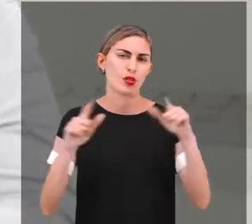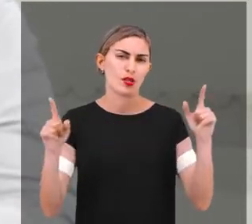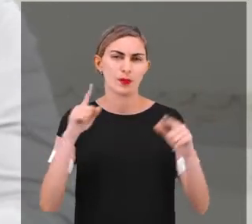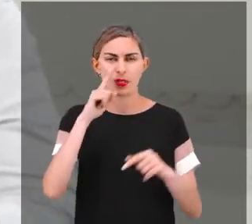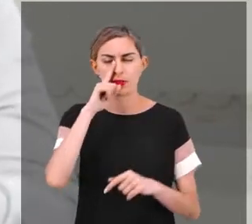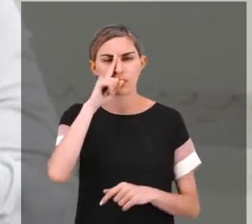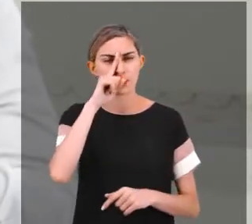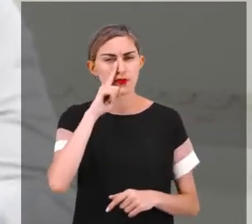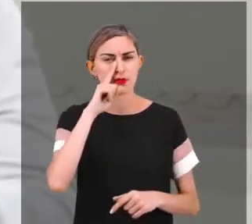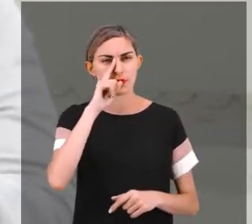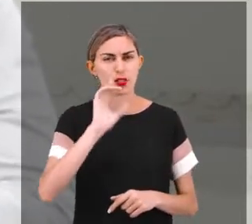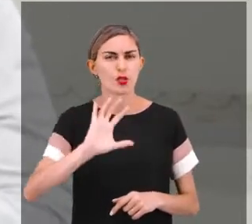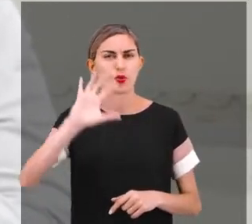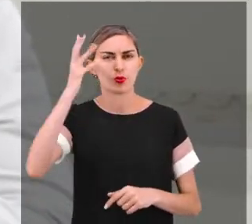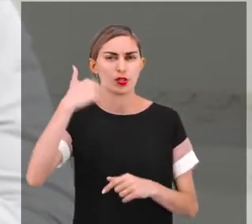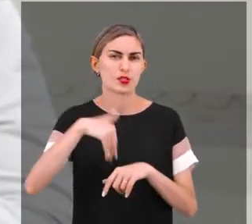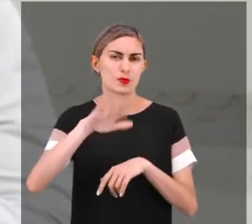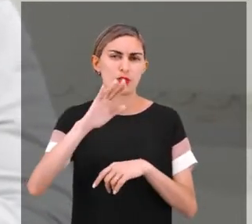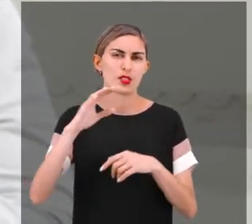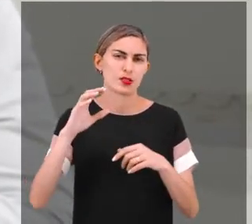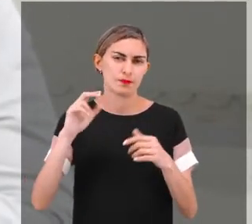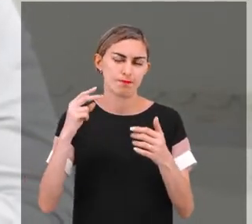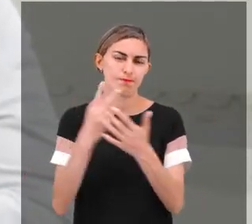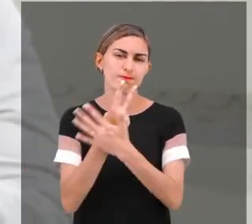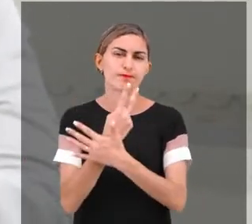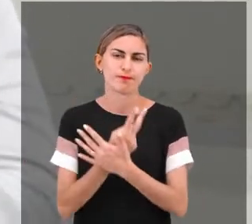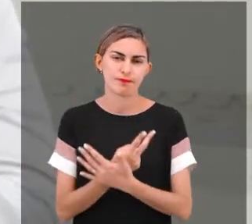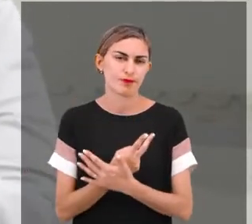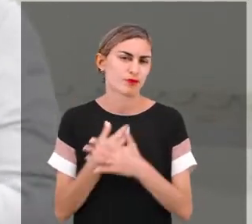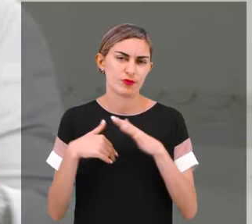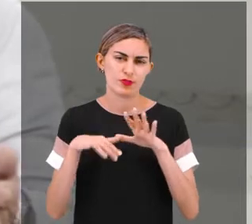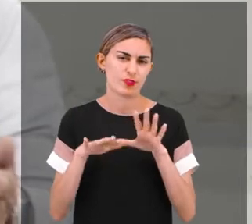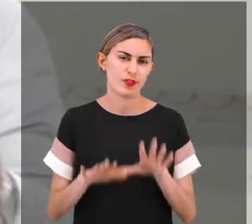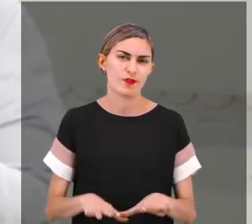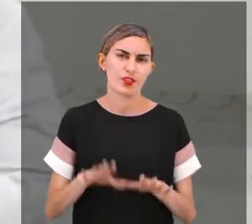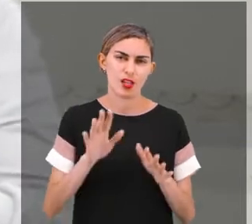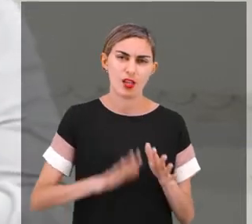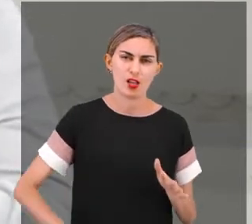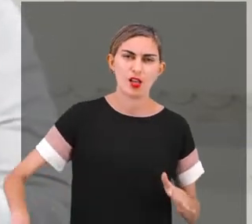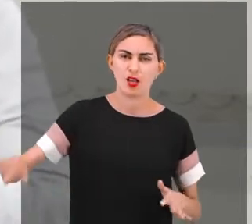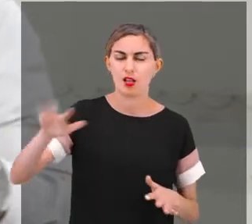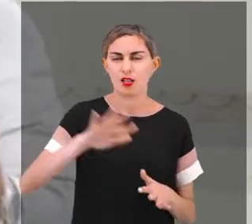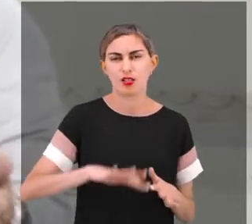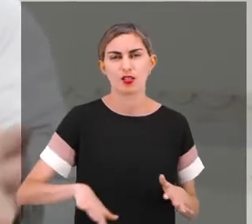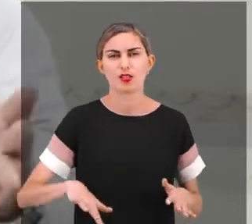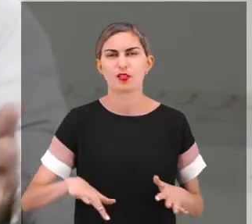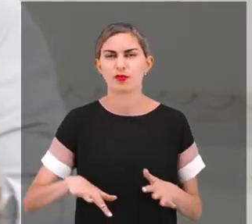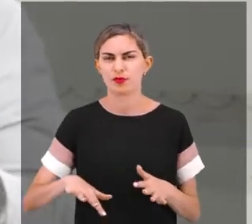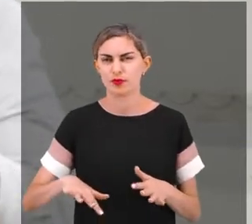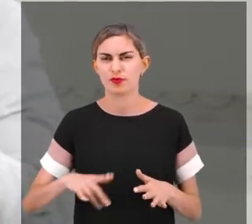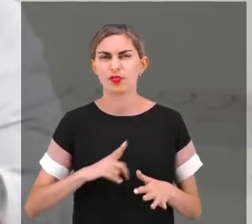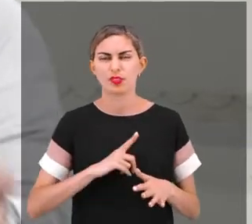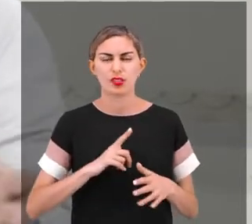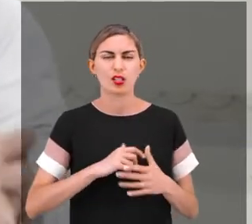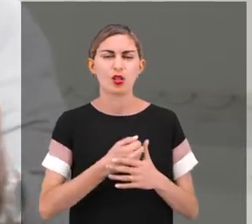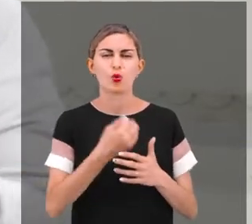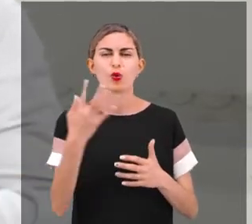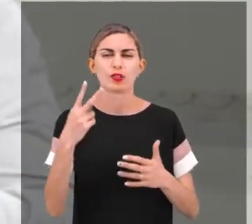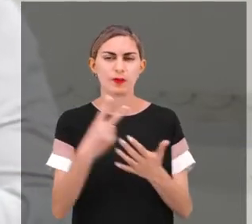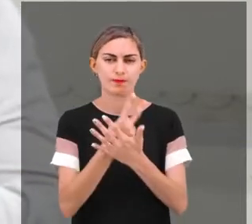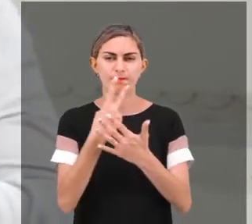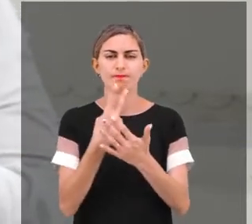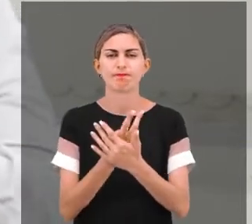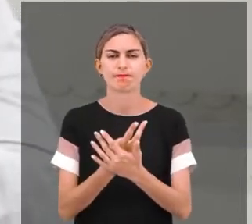mais riscos e onde acontecem mais acidentes, né? Não vai ficar nenhuma área que tenha uma grande